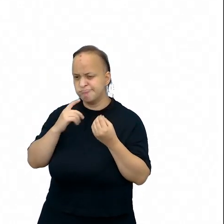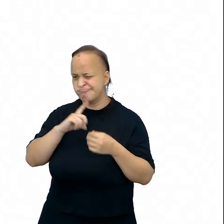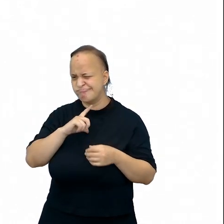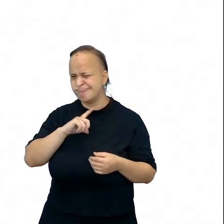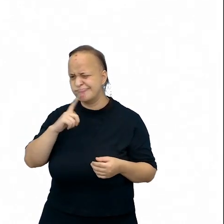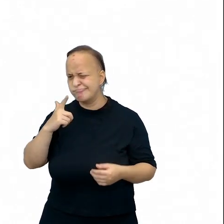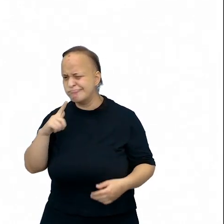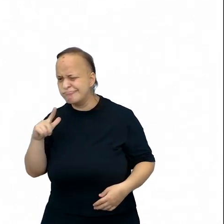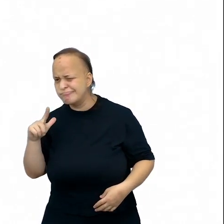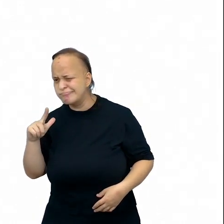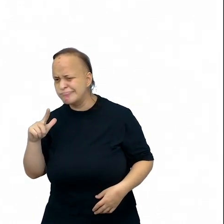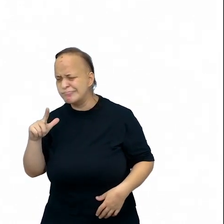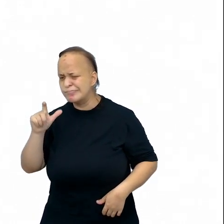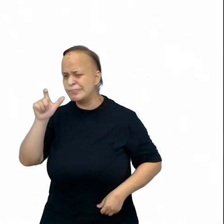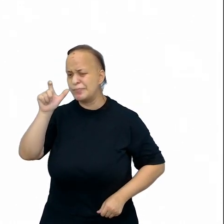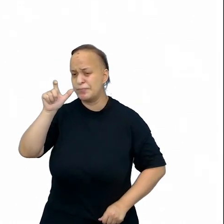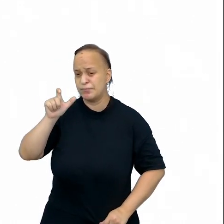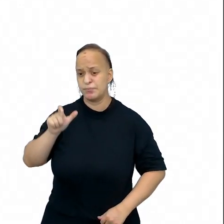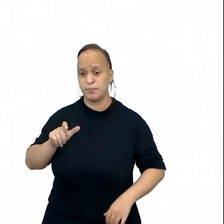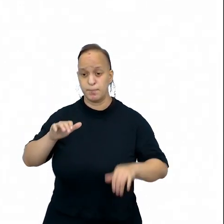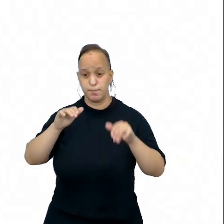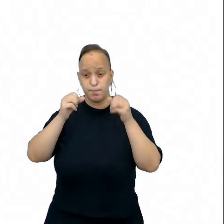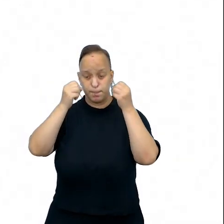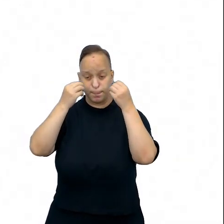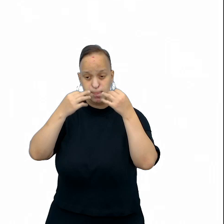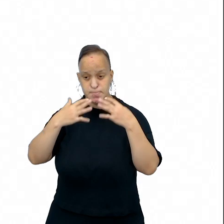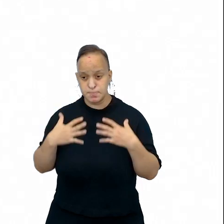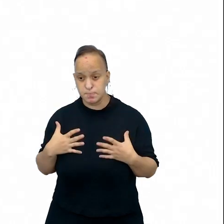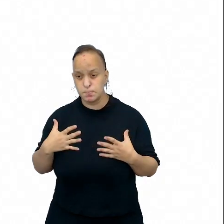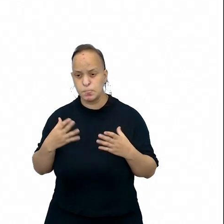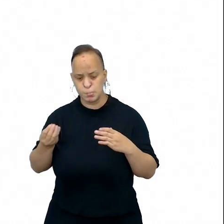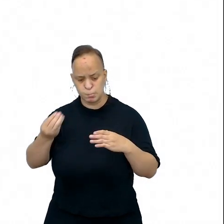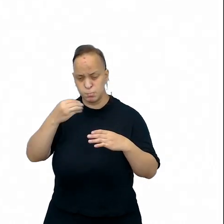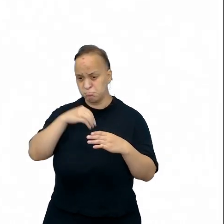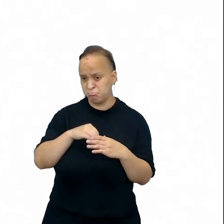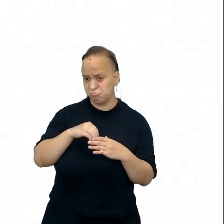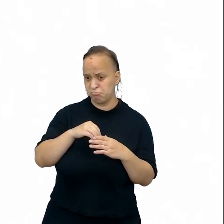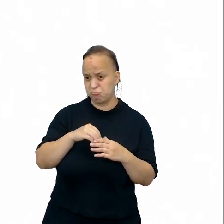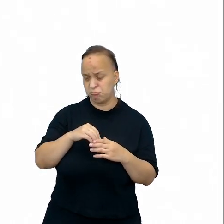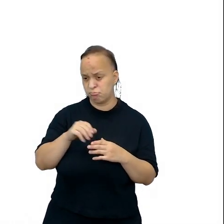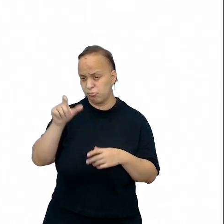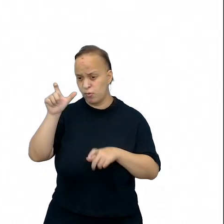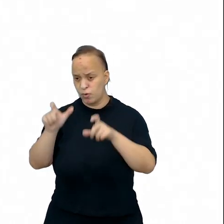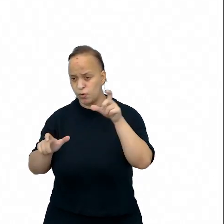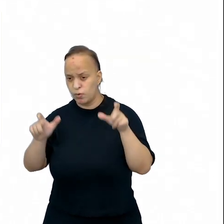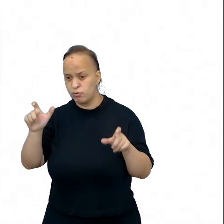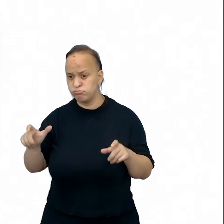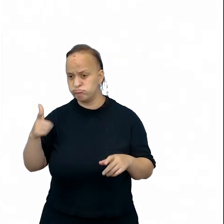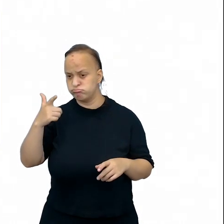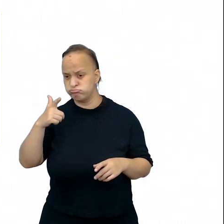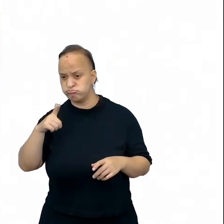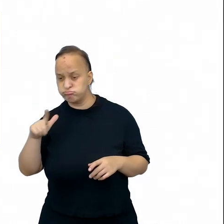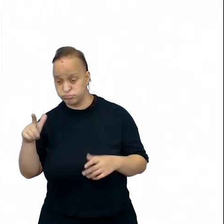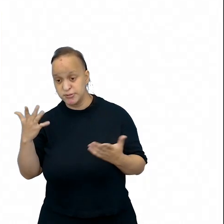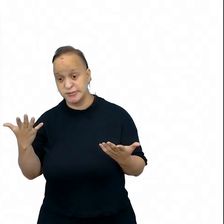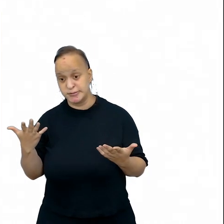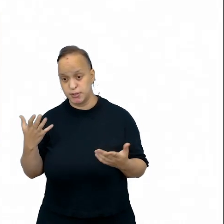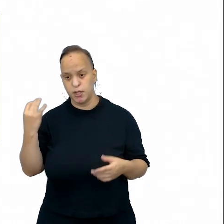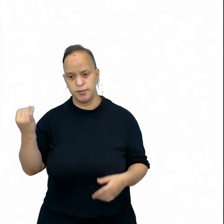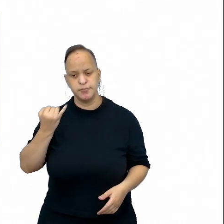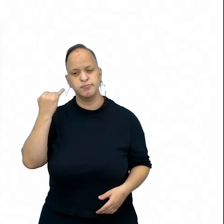dela ou apenas observa, quem são os personagens, né? Então, aqui também são pontos importantes a serem